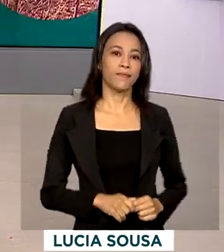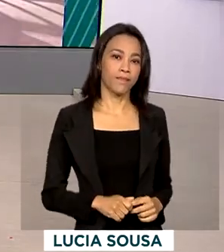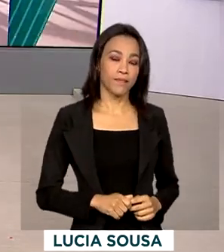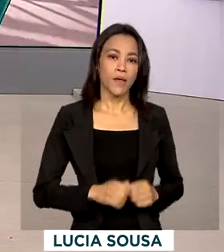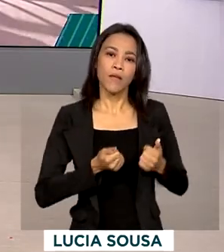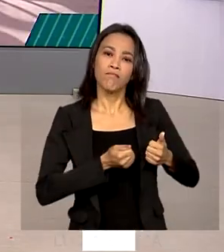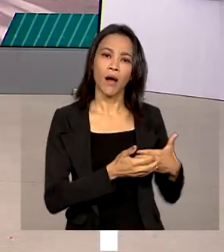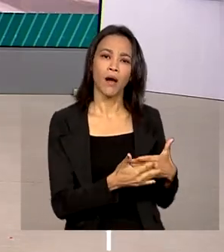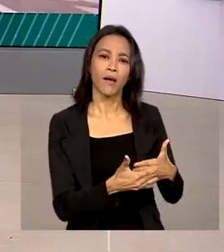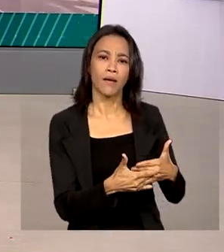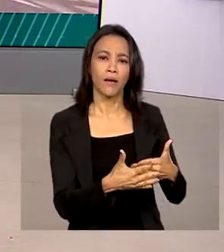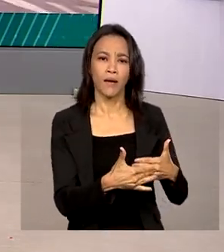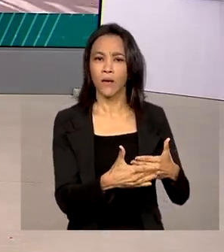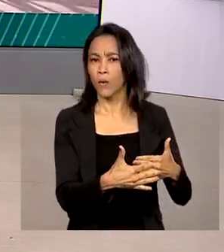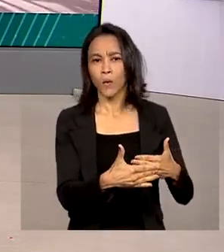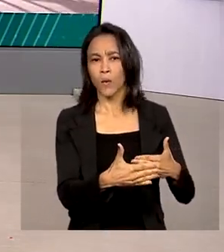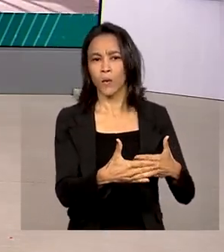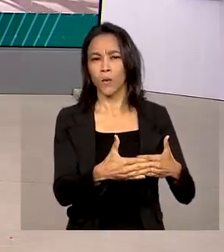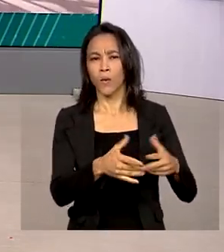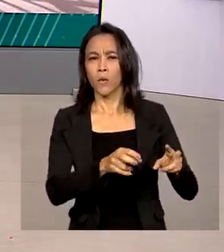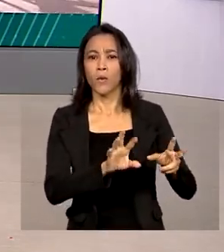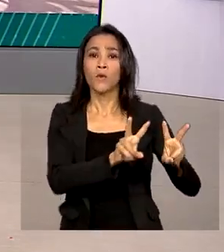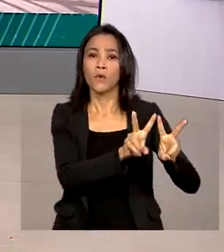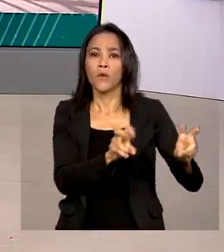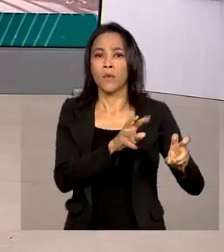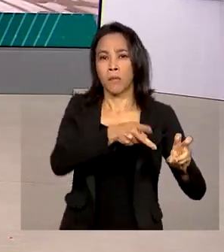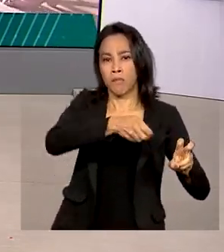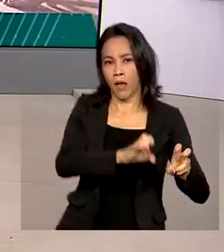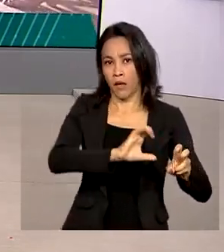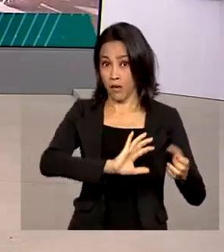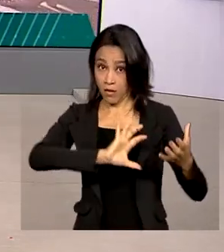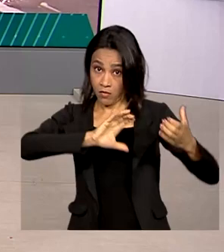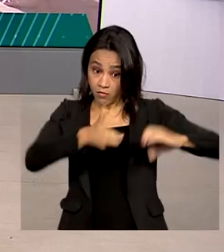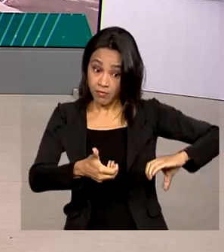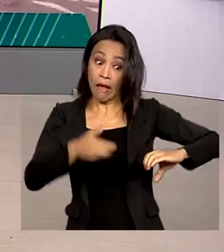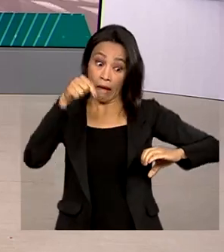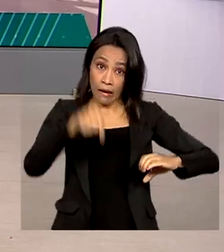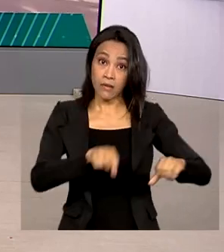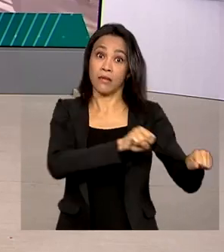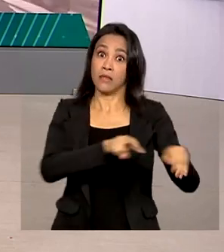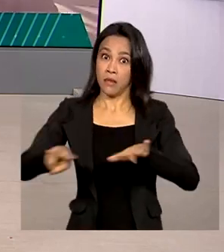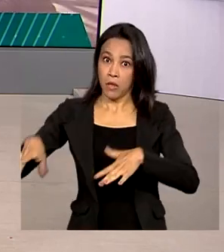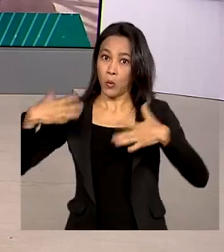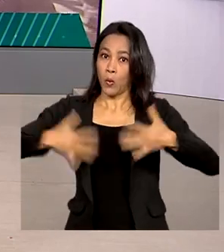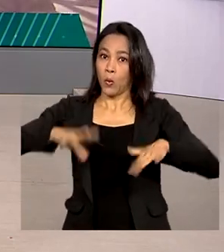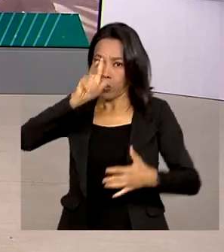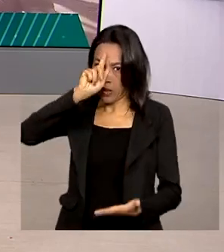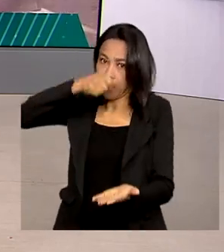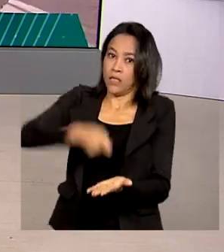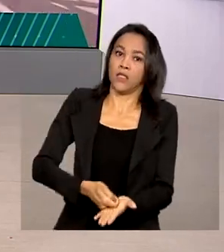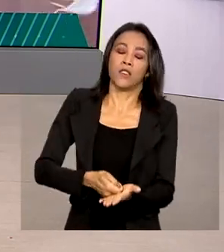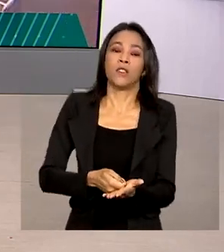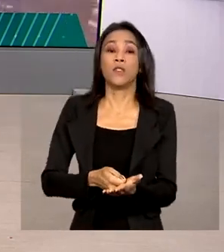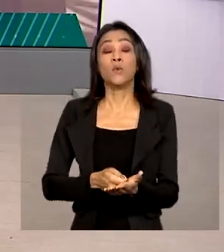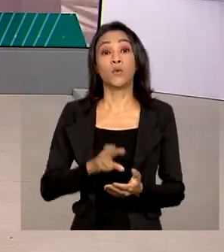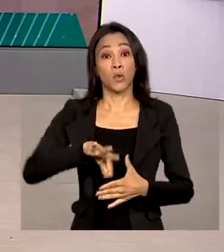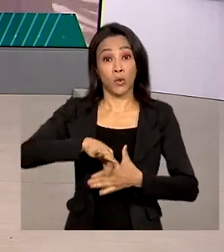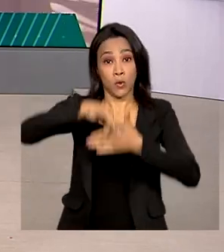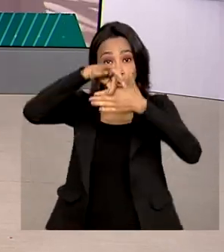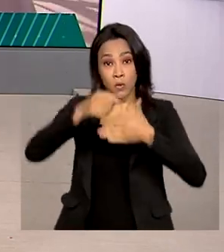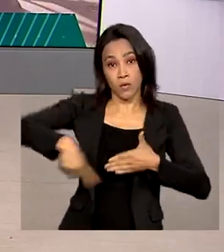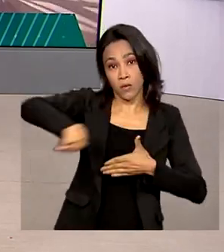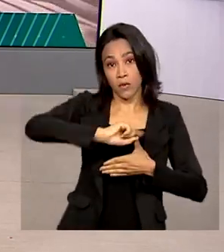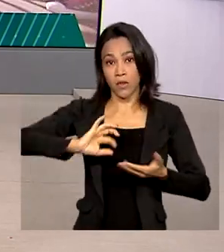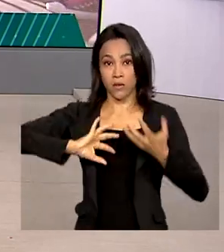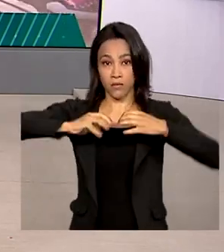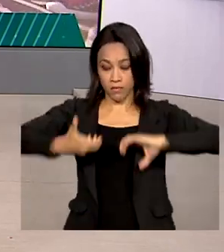A tramitação da PEC da transição entra em semana decisiva no Congresso Nacional. Amanhã, os líderes das duas casas